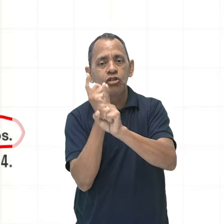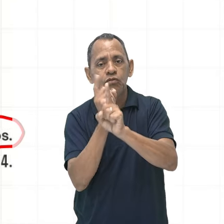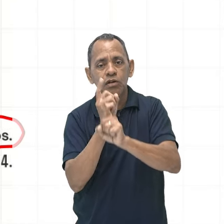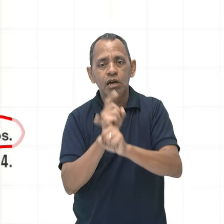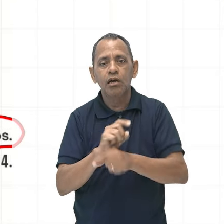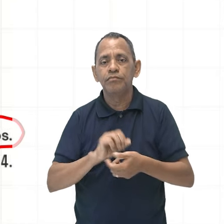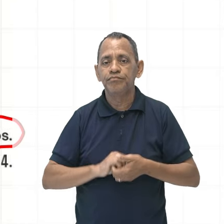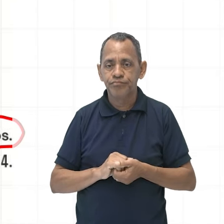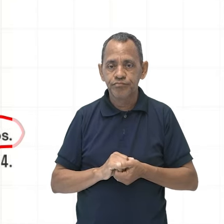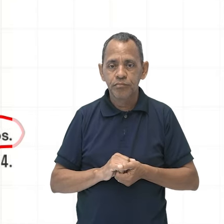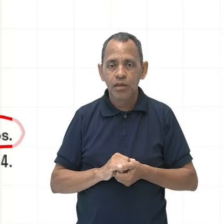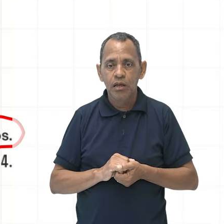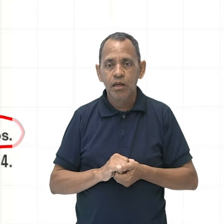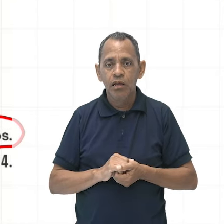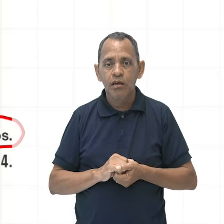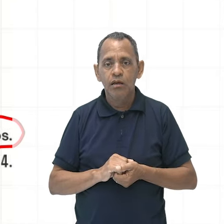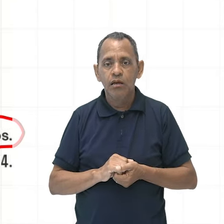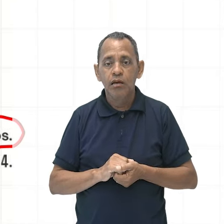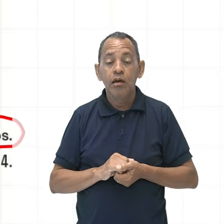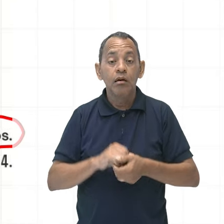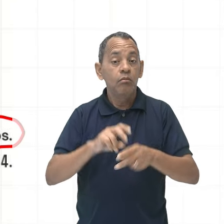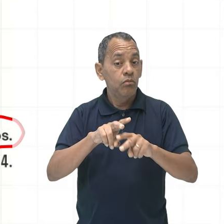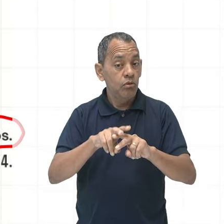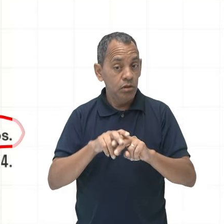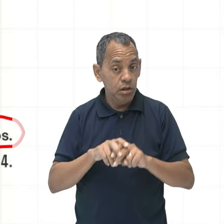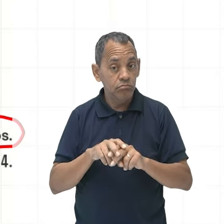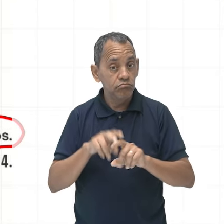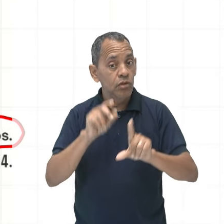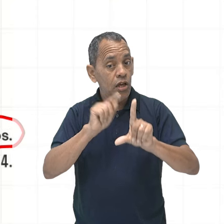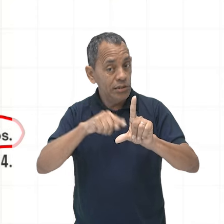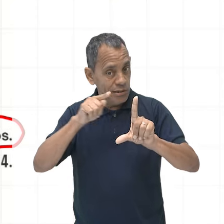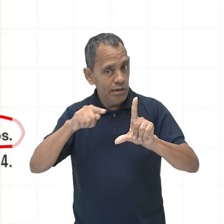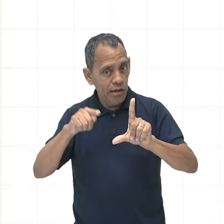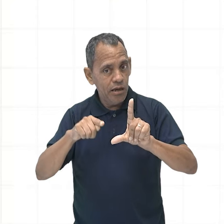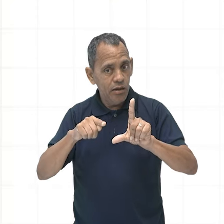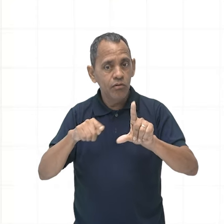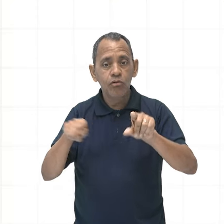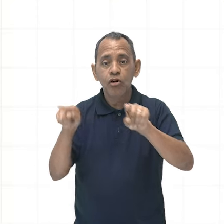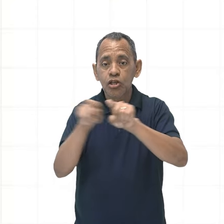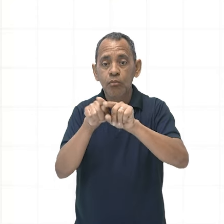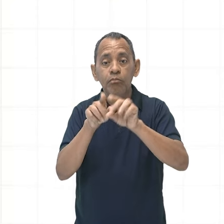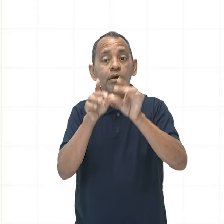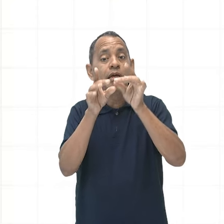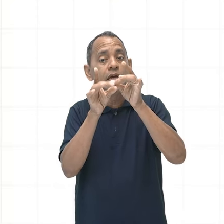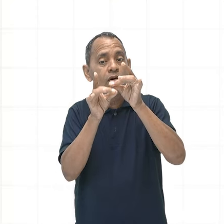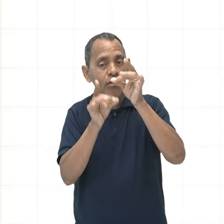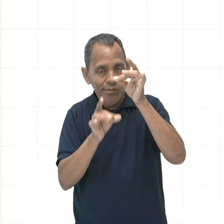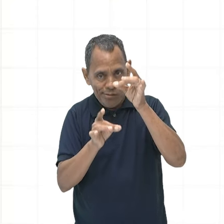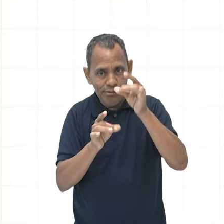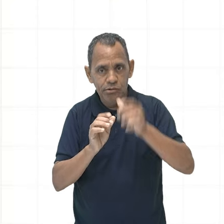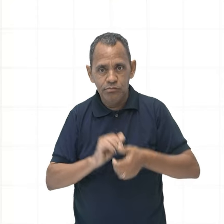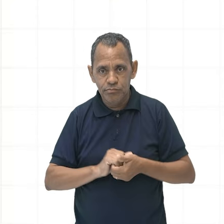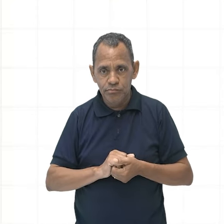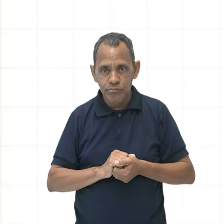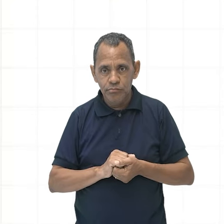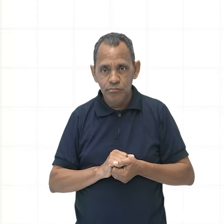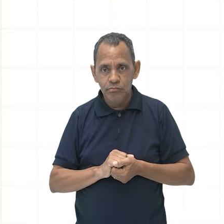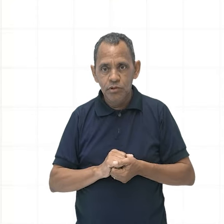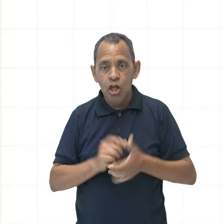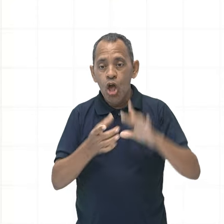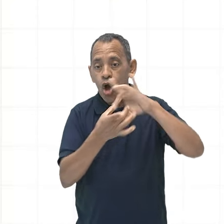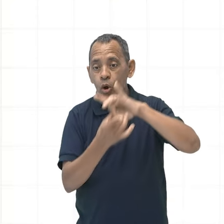Mas, contudo, esse gráfico também é um gráfico coerente, né? E vamos, então, analisar o gráfico e responder